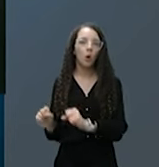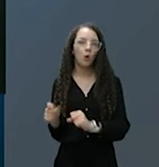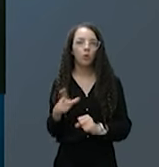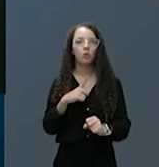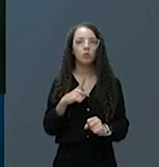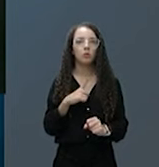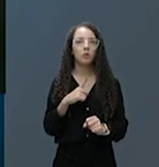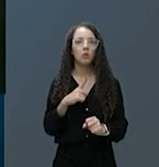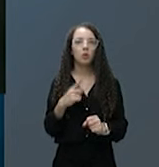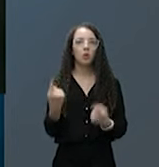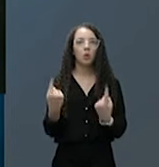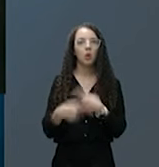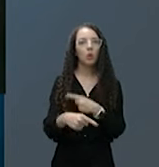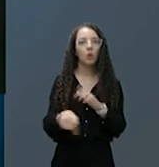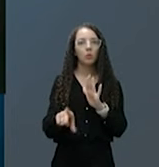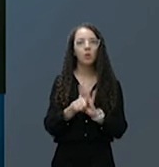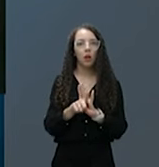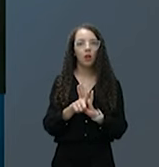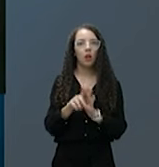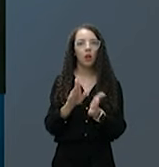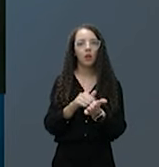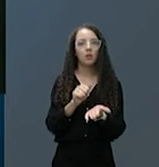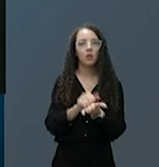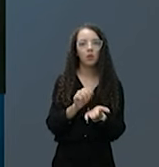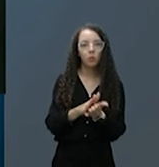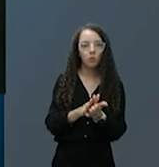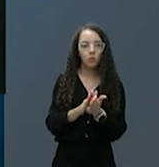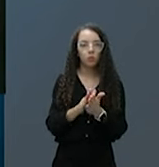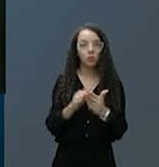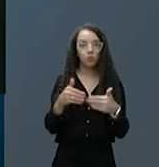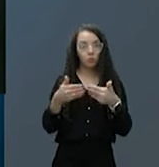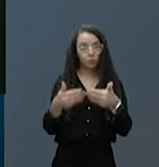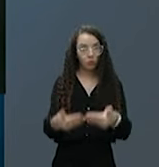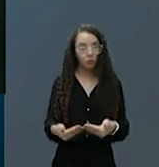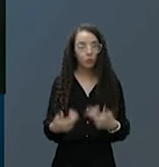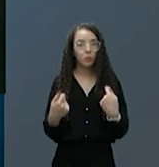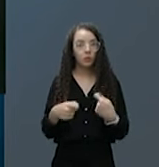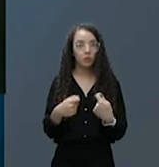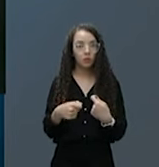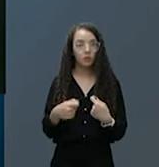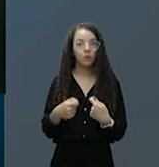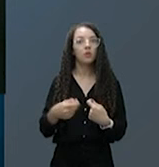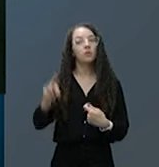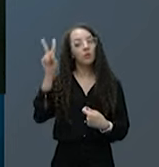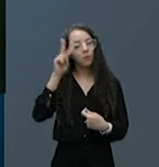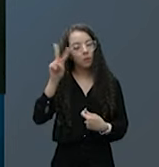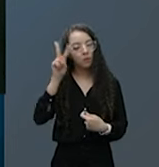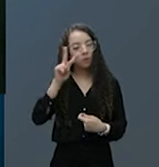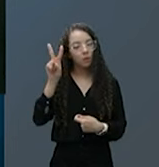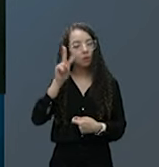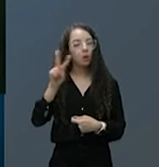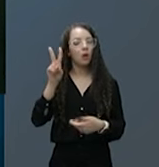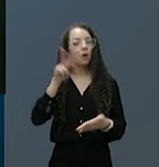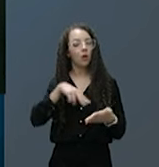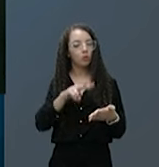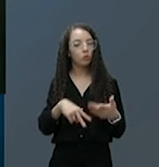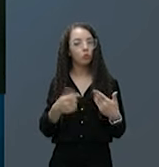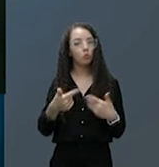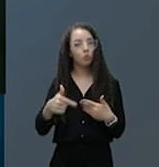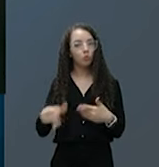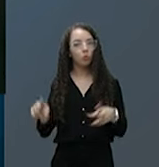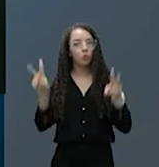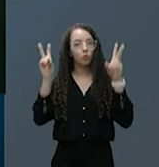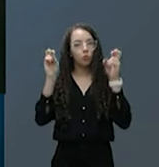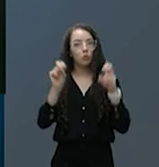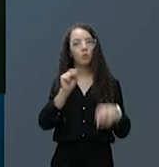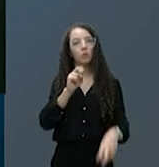multa. Diante desse quadro, revela-se necessária a revisão do tema 434 do STJ. Registre-se